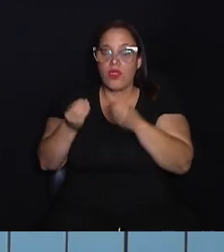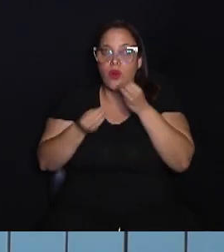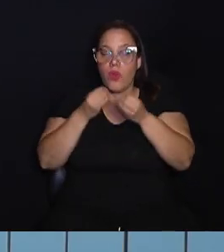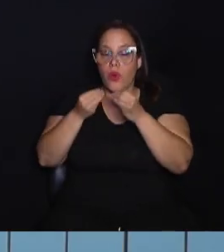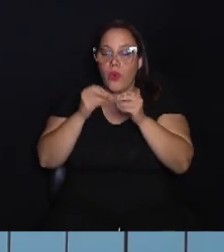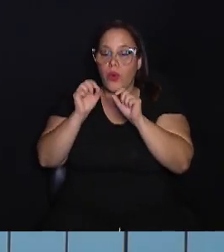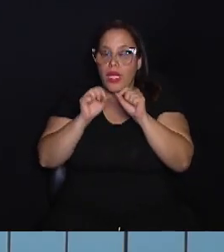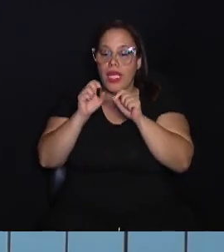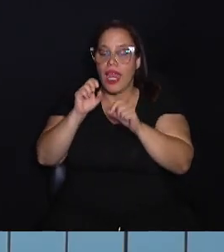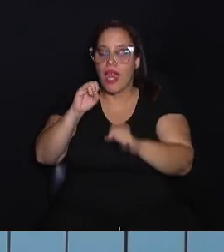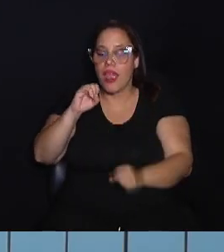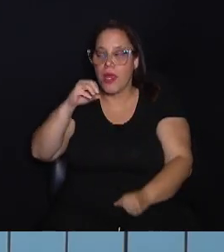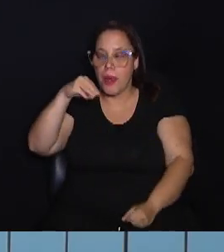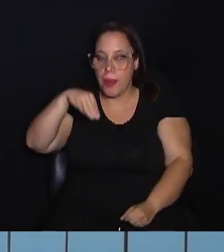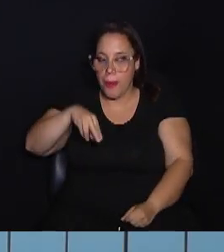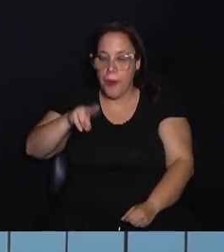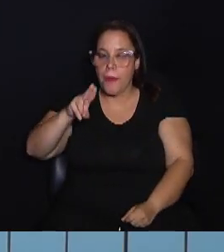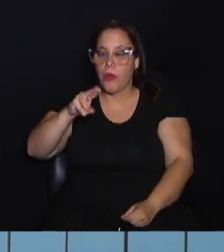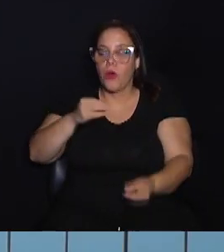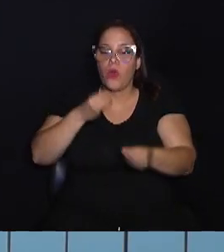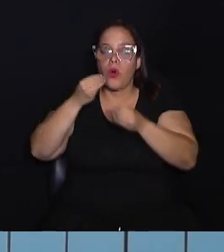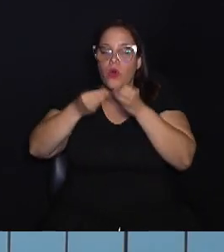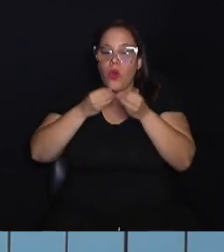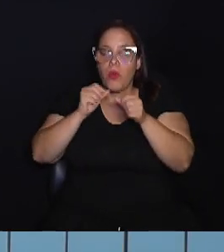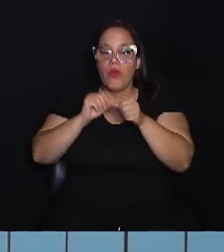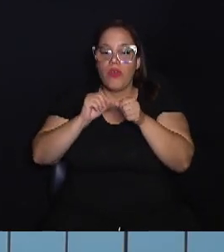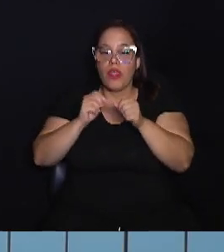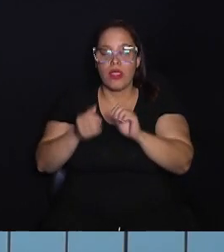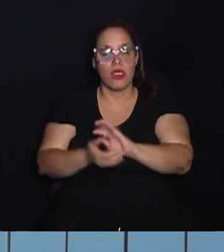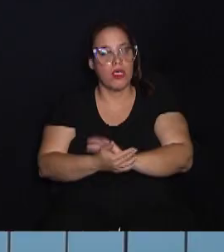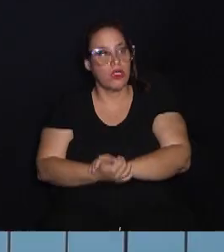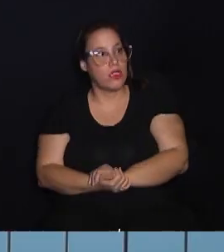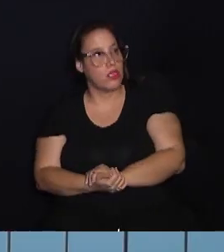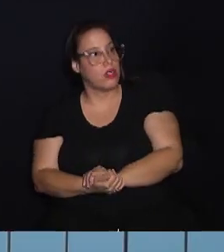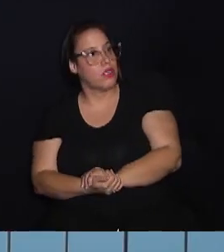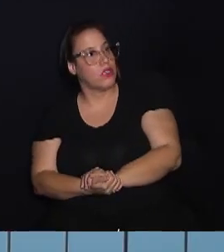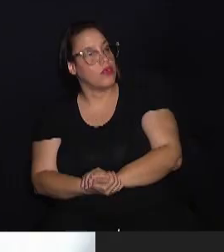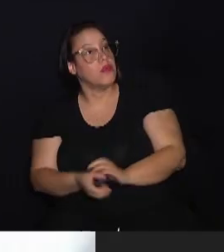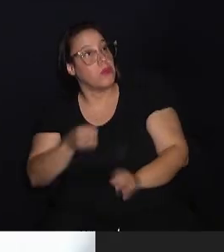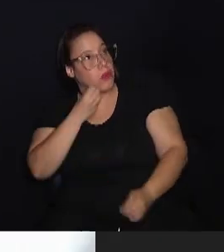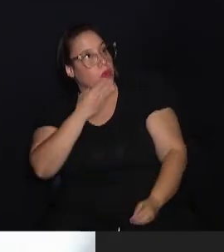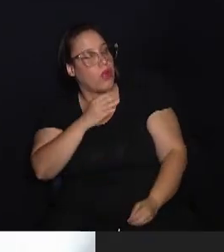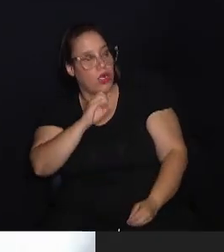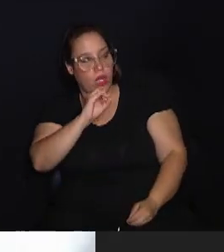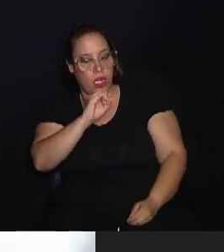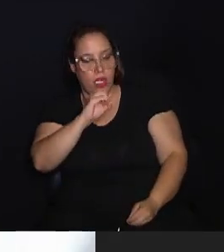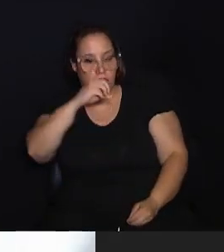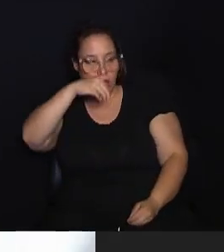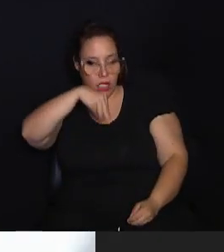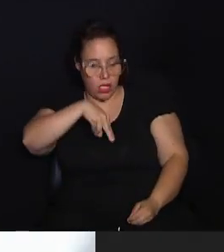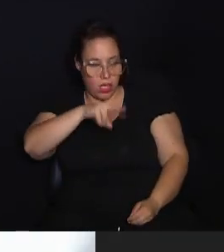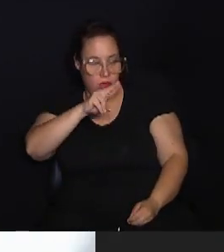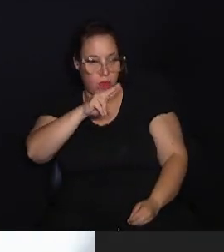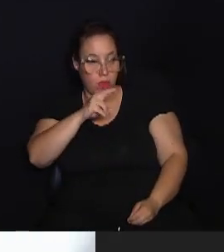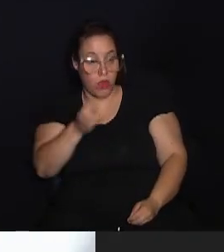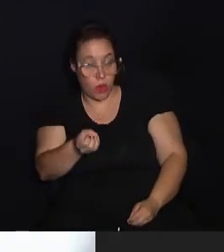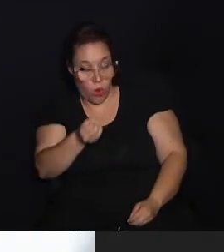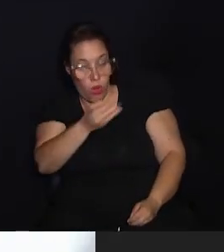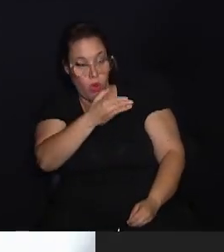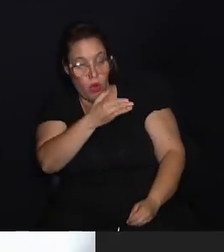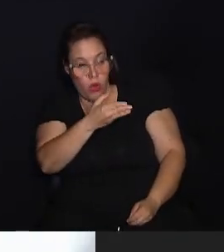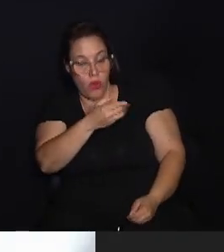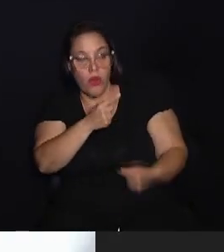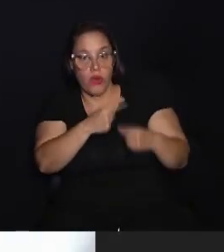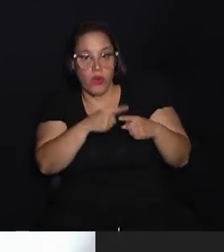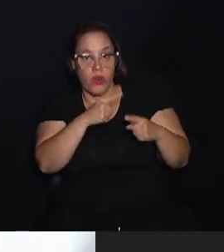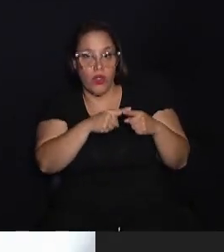imunoterapia? Como que ela é feita? Muito bem. A imunoterapia moderna, porque